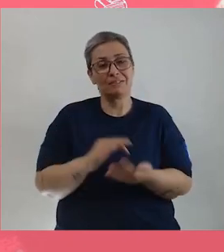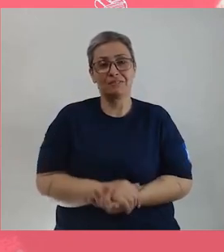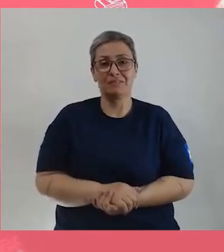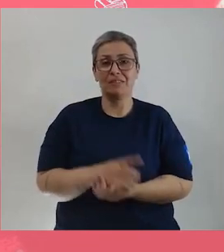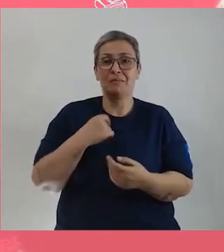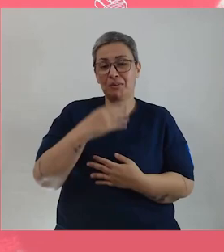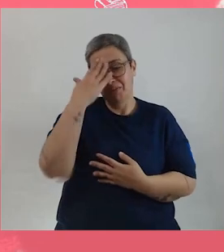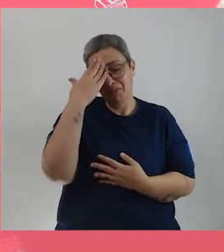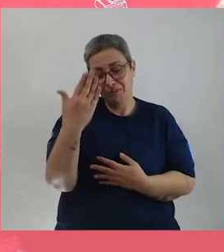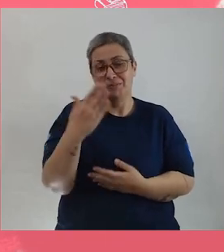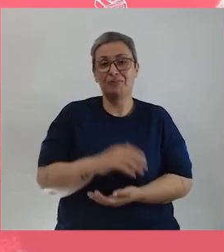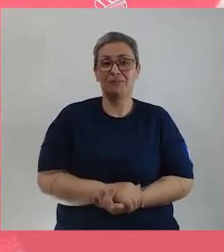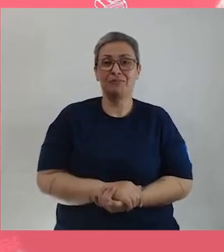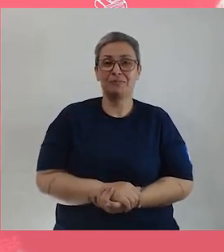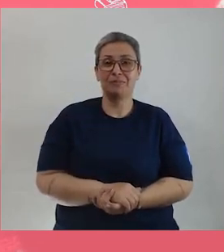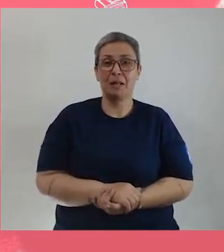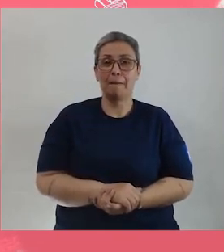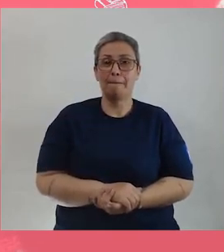feliz. Muito obrigada, viu?